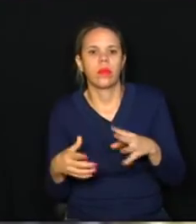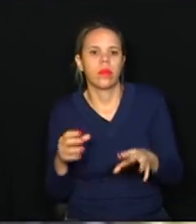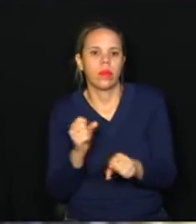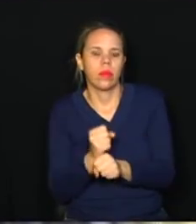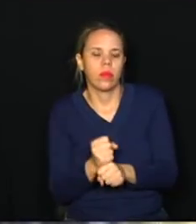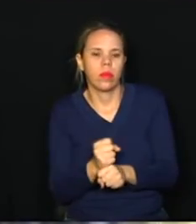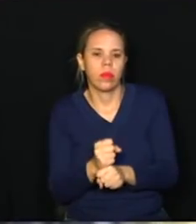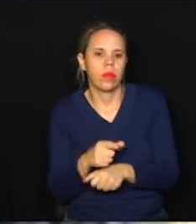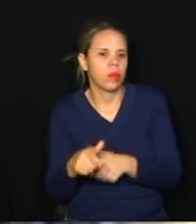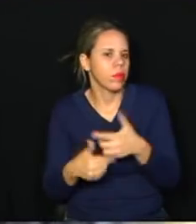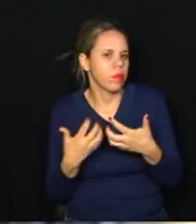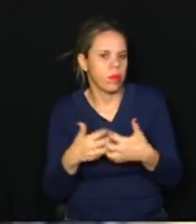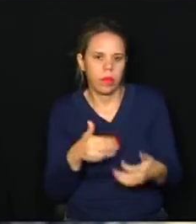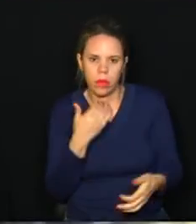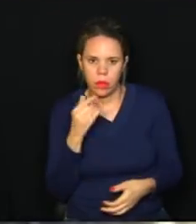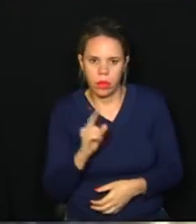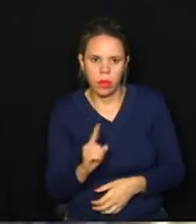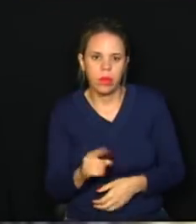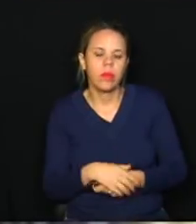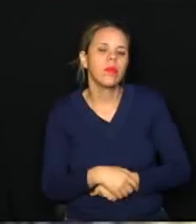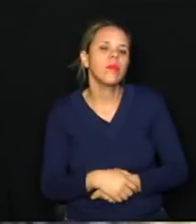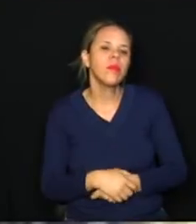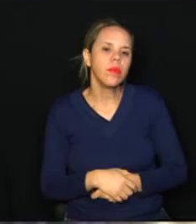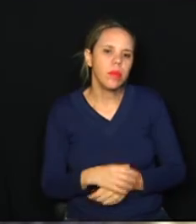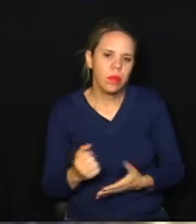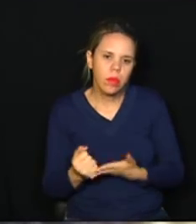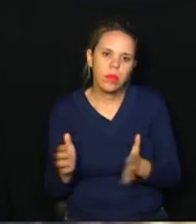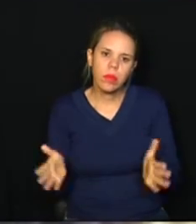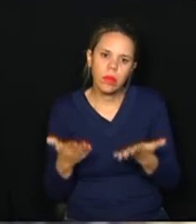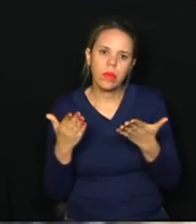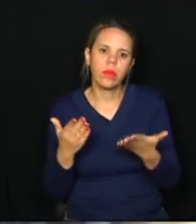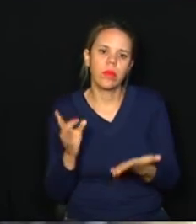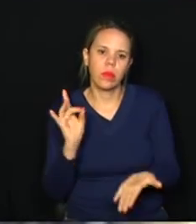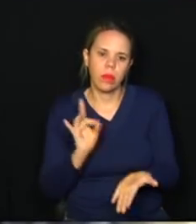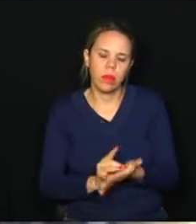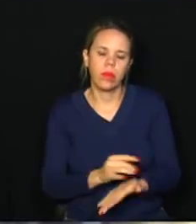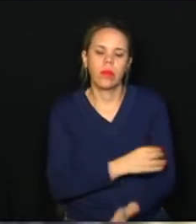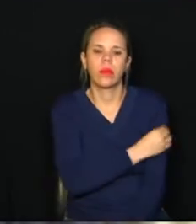são operantes, contribuem